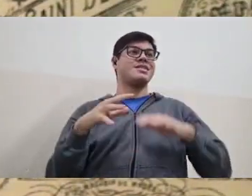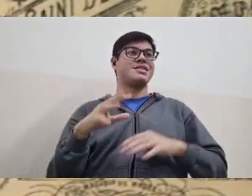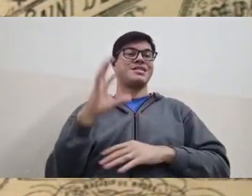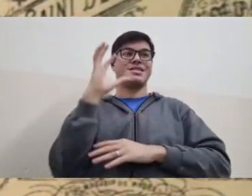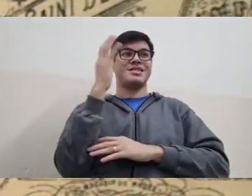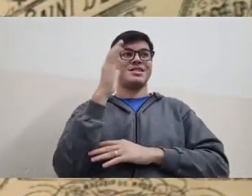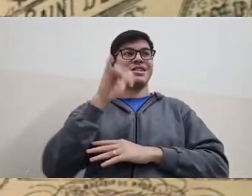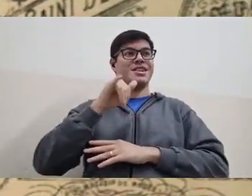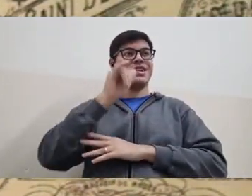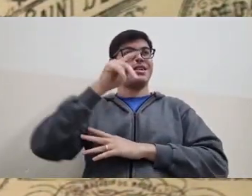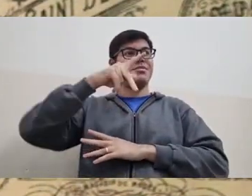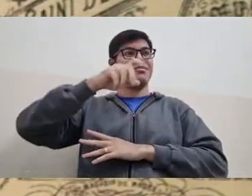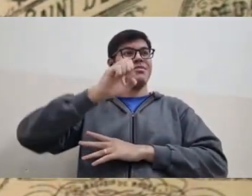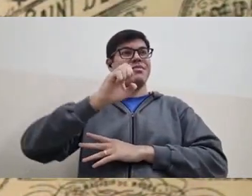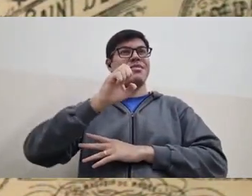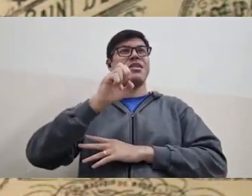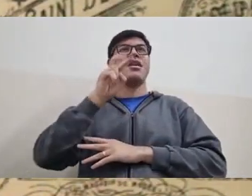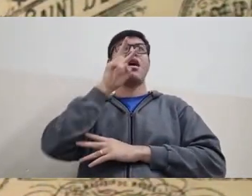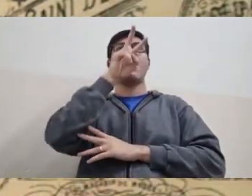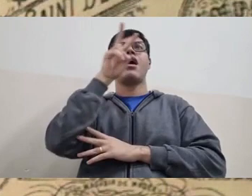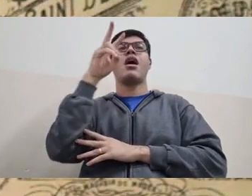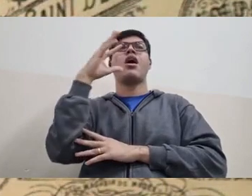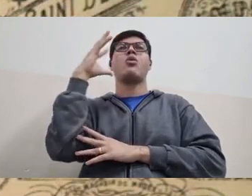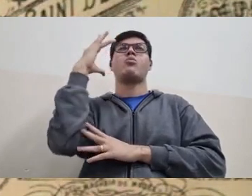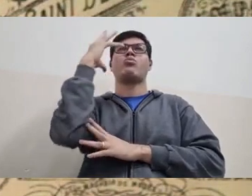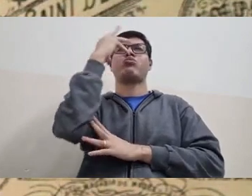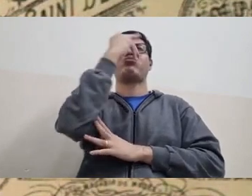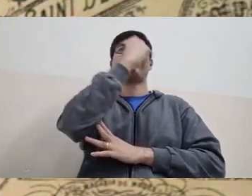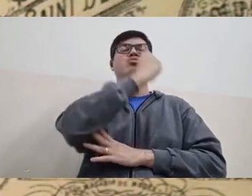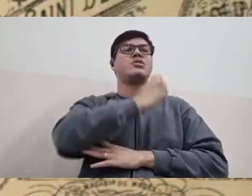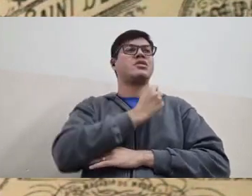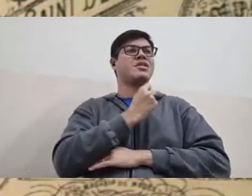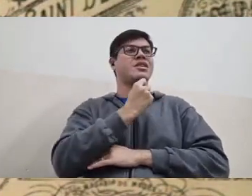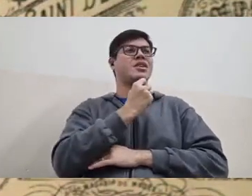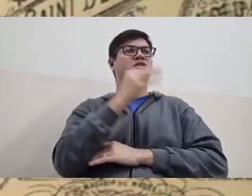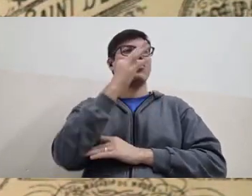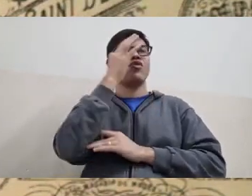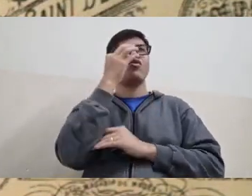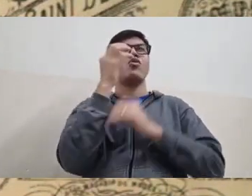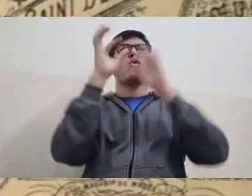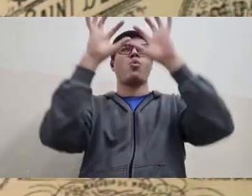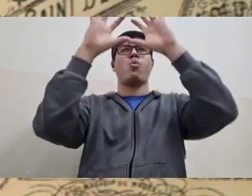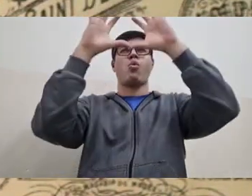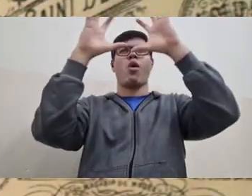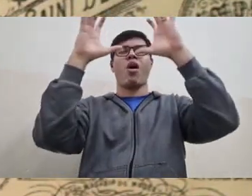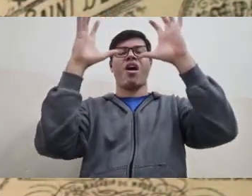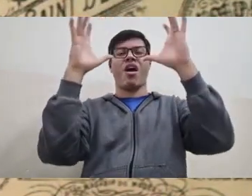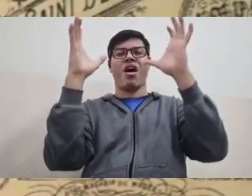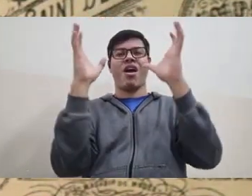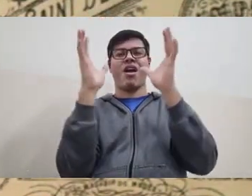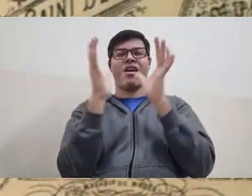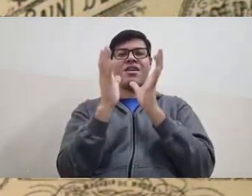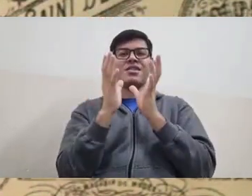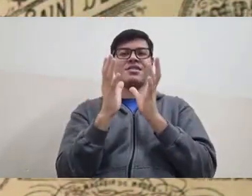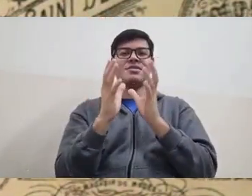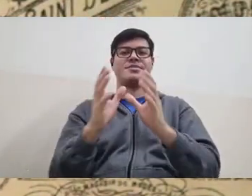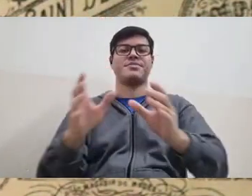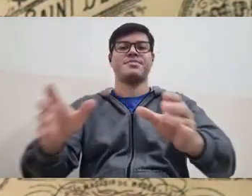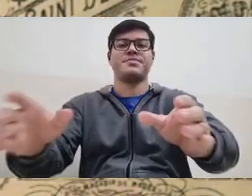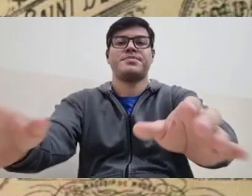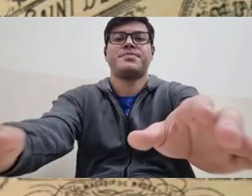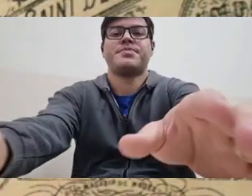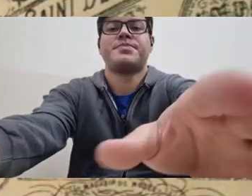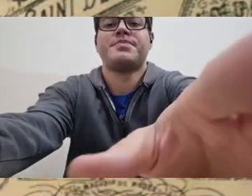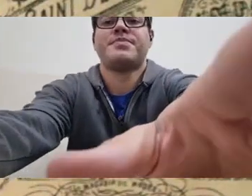A gente fica maravilhado, por exemplo, com os IPs É bonito, na mas dá marginal. trabalho, hein? Com certeza. Ele é muito